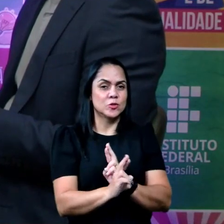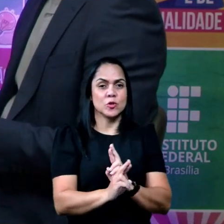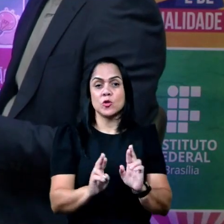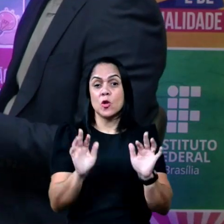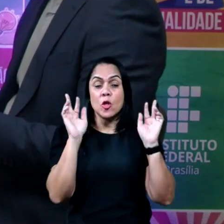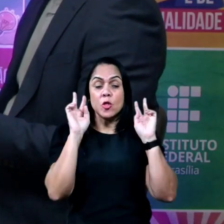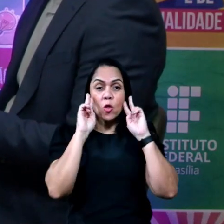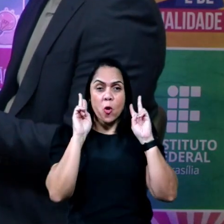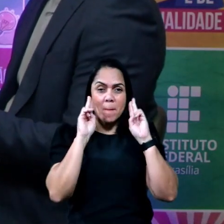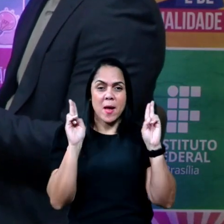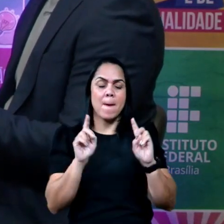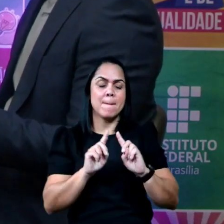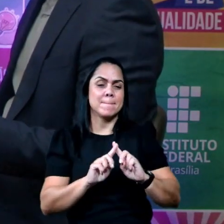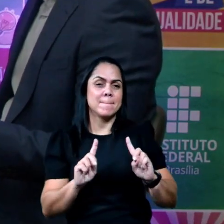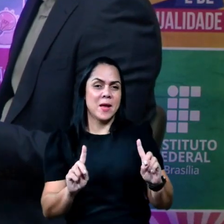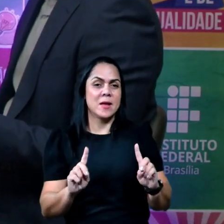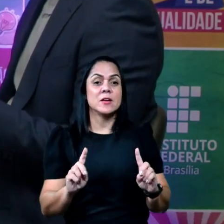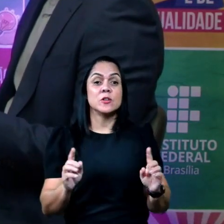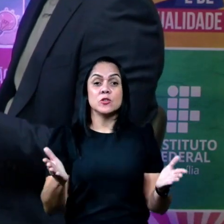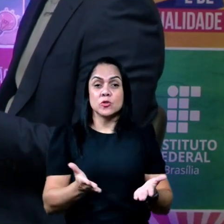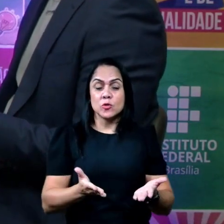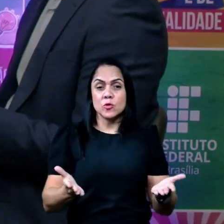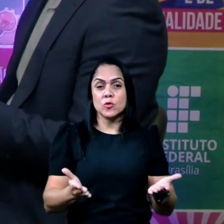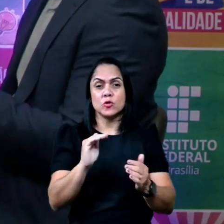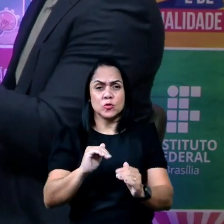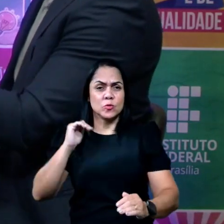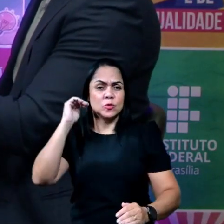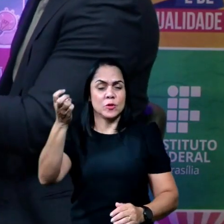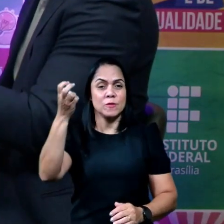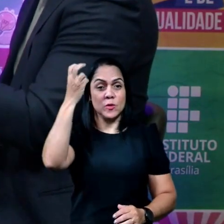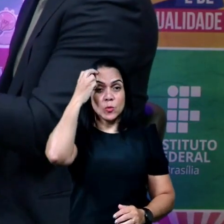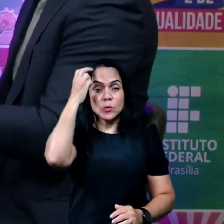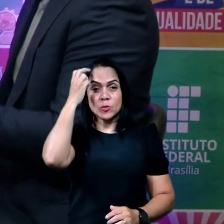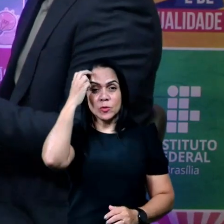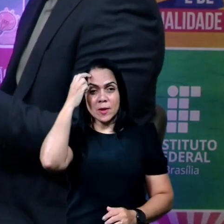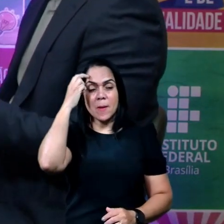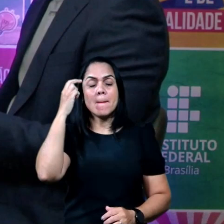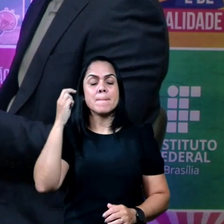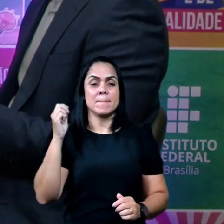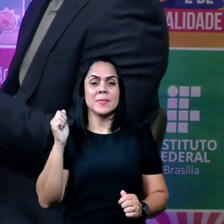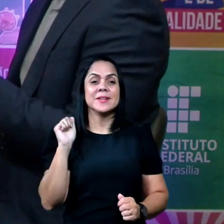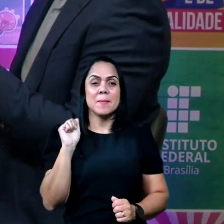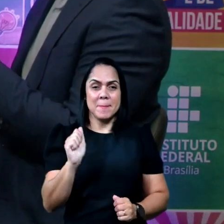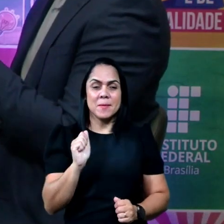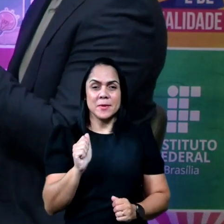no nosso nível cultural que nós temos, isso é permitido,